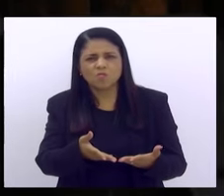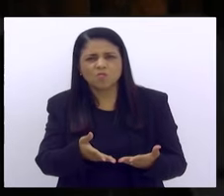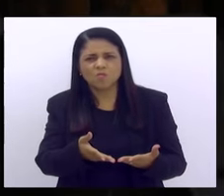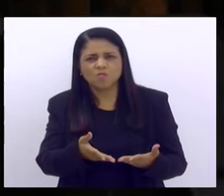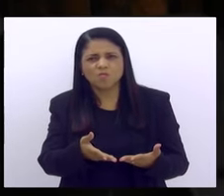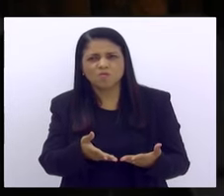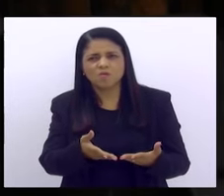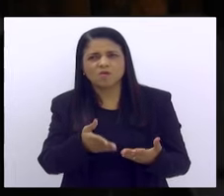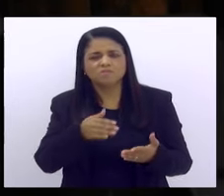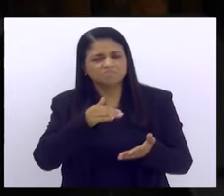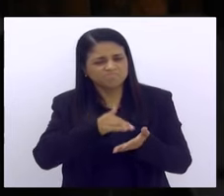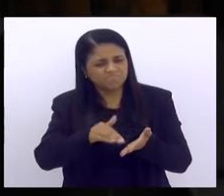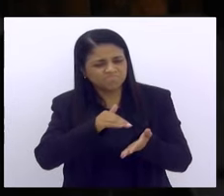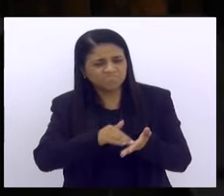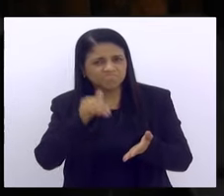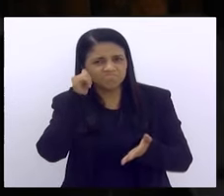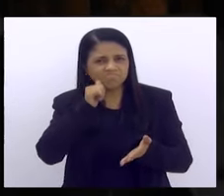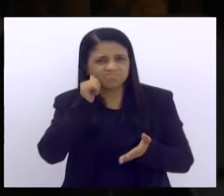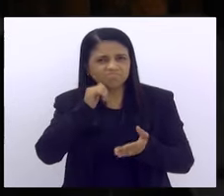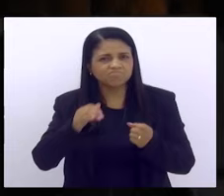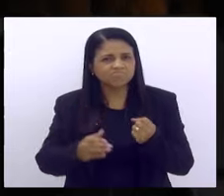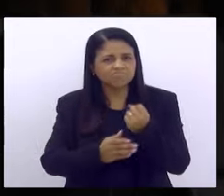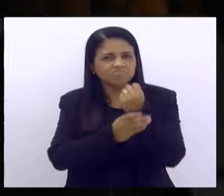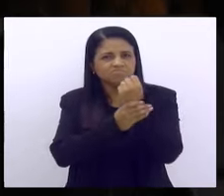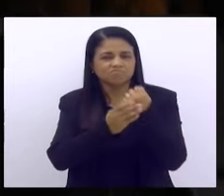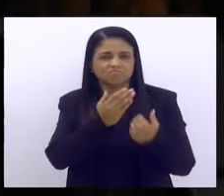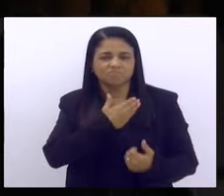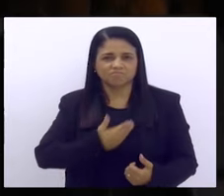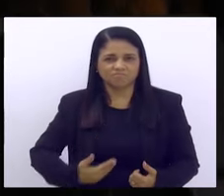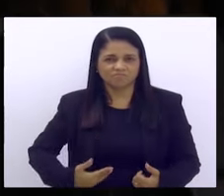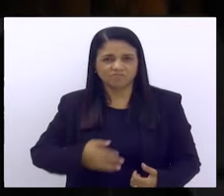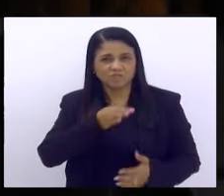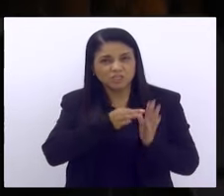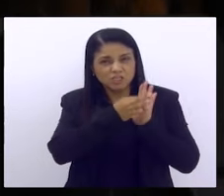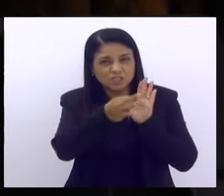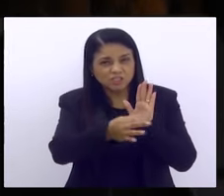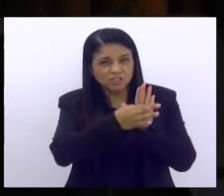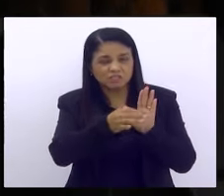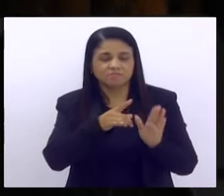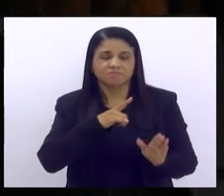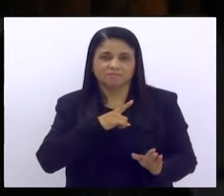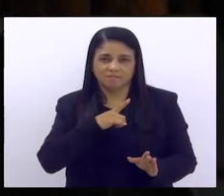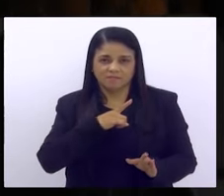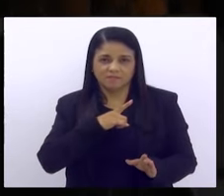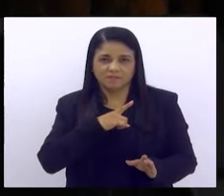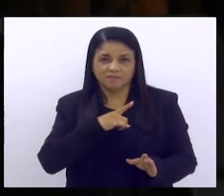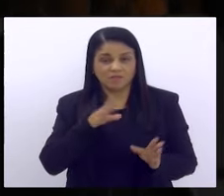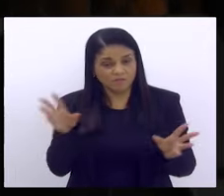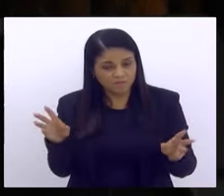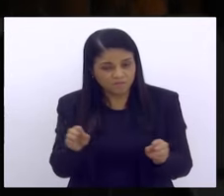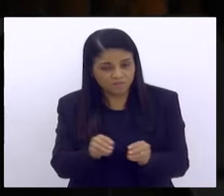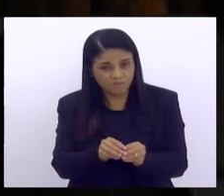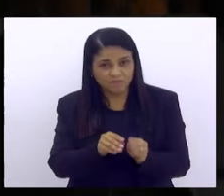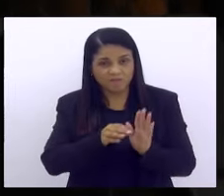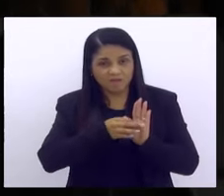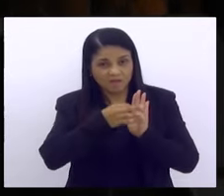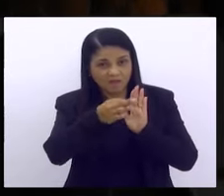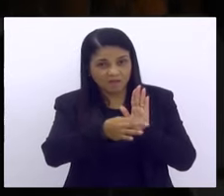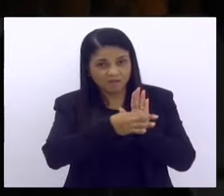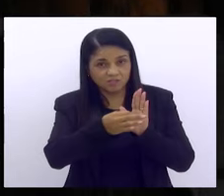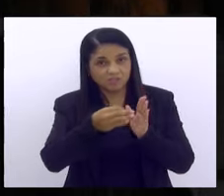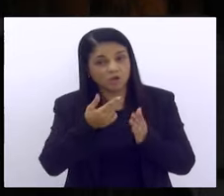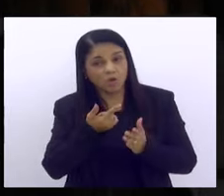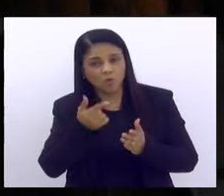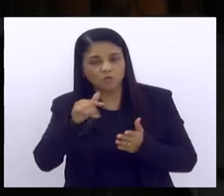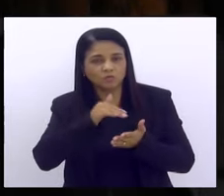críticas a uma secretária da Segurança Pública. E termino a minha fala fazendo uma crítica a outro